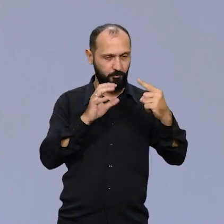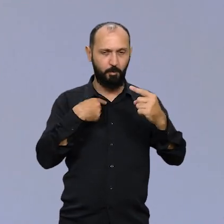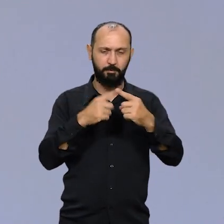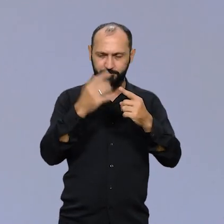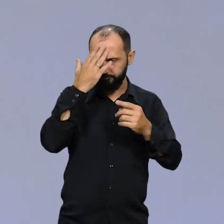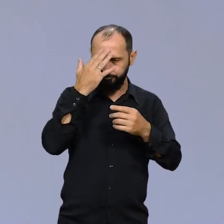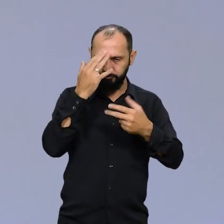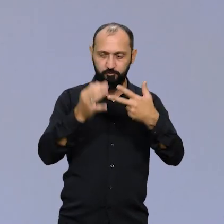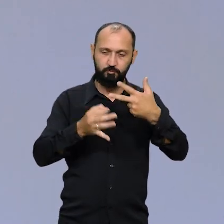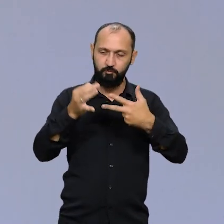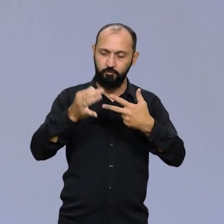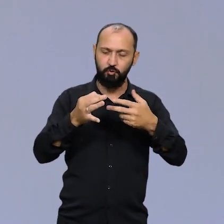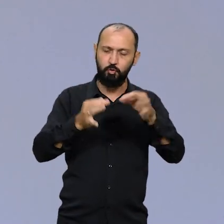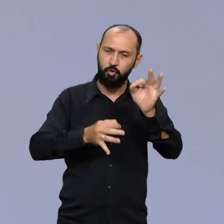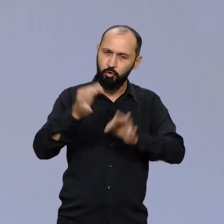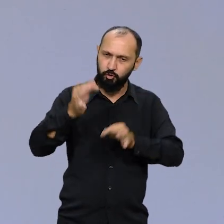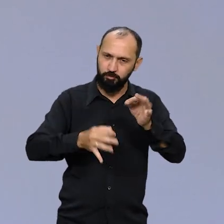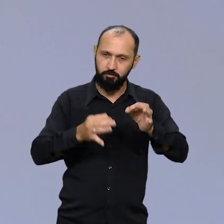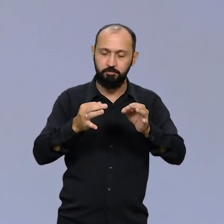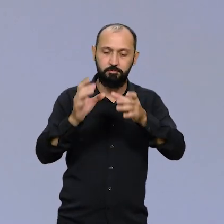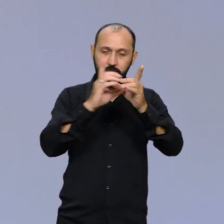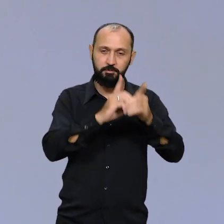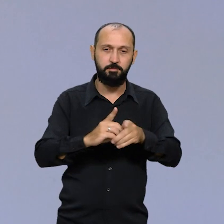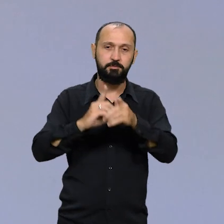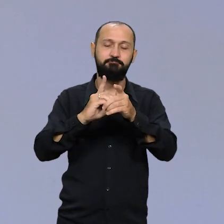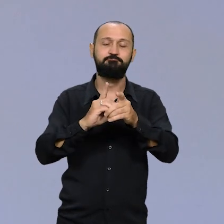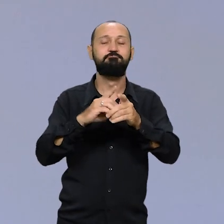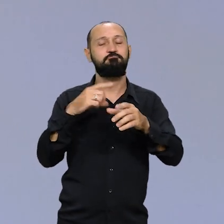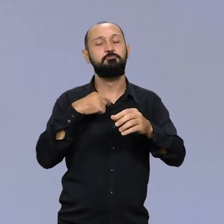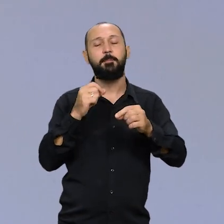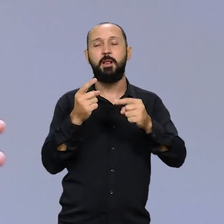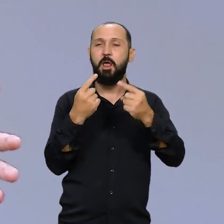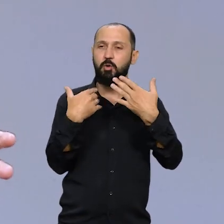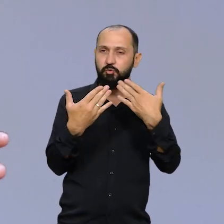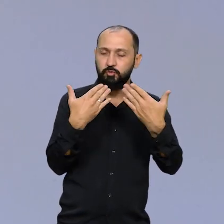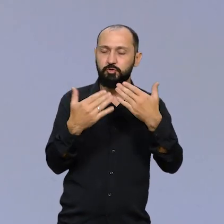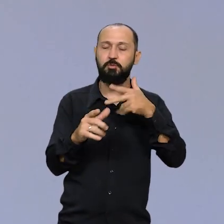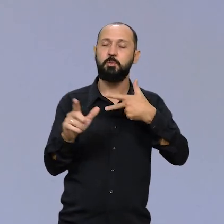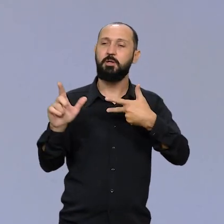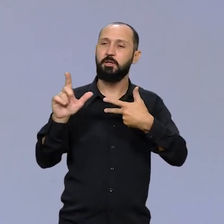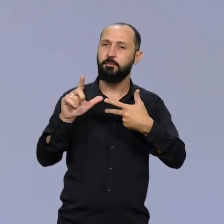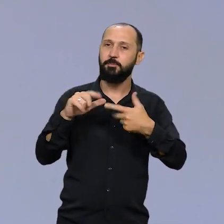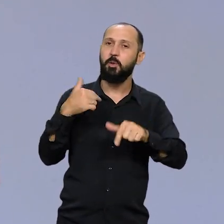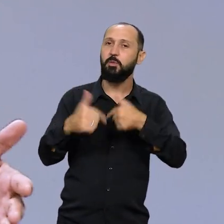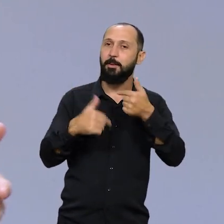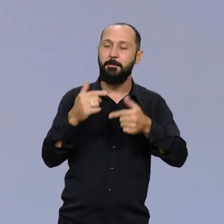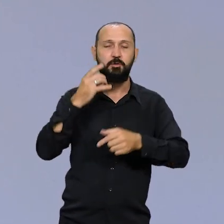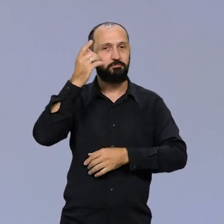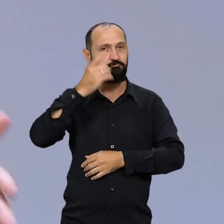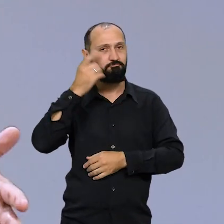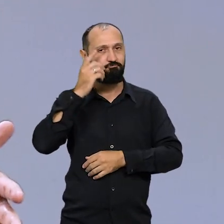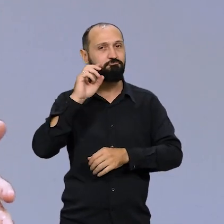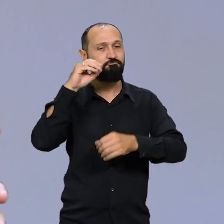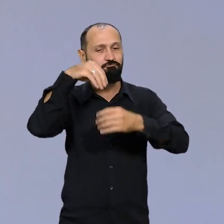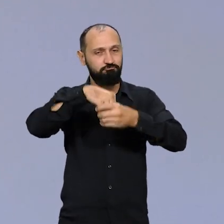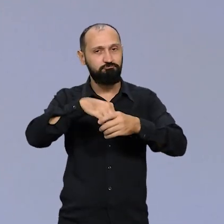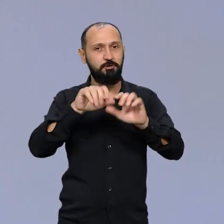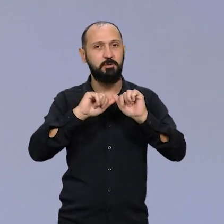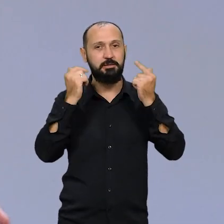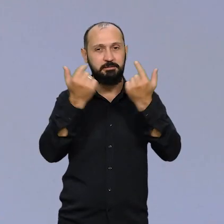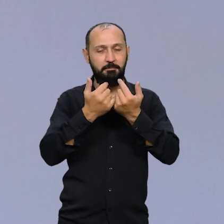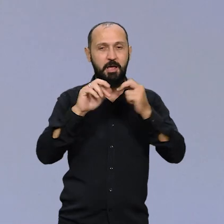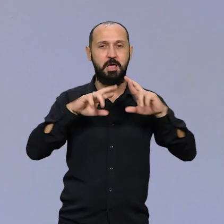porque a gente sabe que a construção jurídica no Brasil, na maior parte das democracias, passa pela discussão legislativa, pela atividade parlamentar.